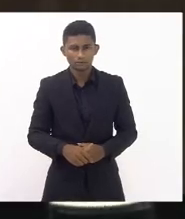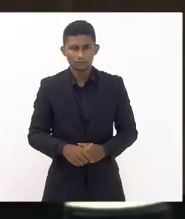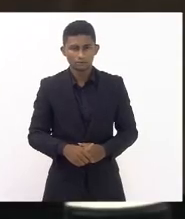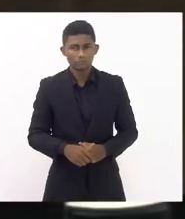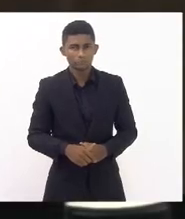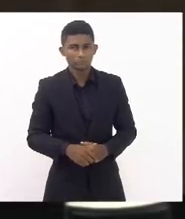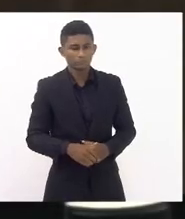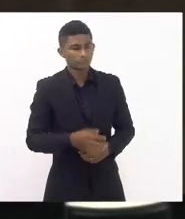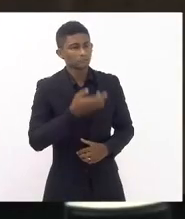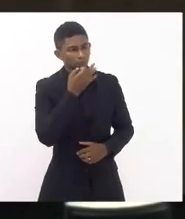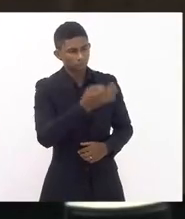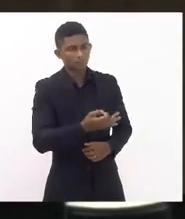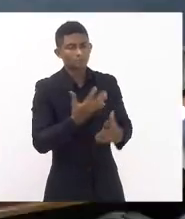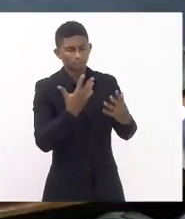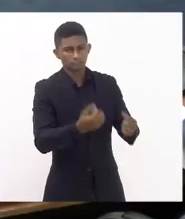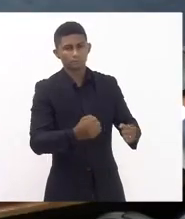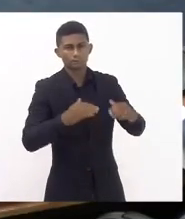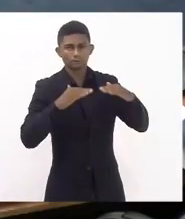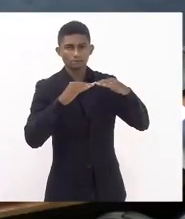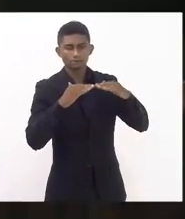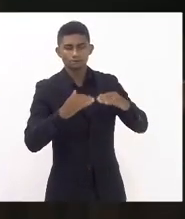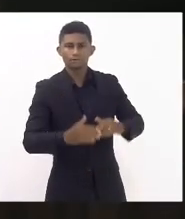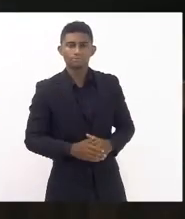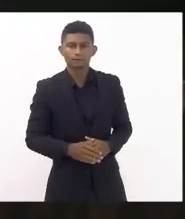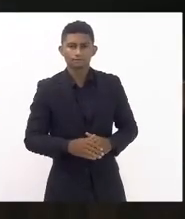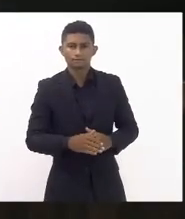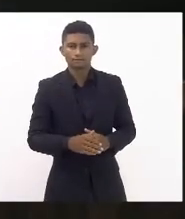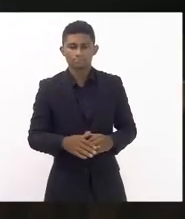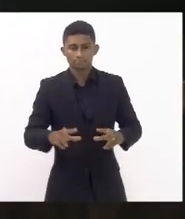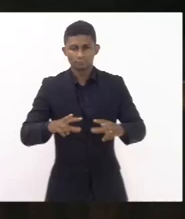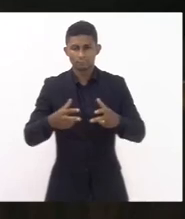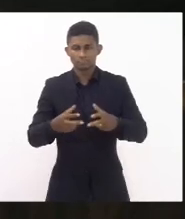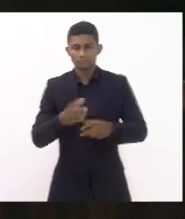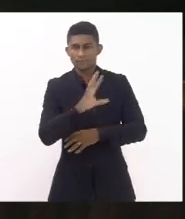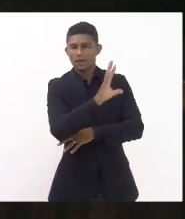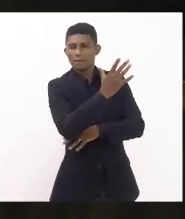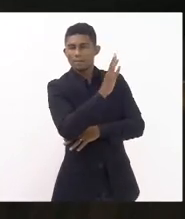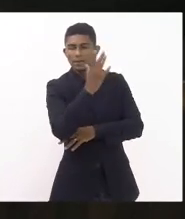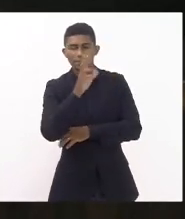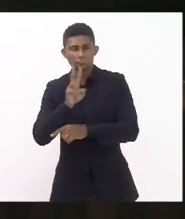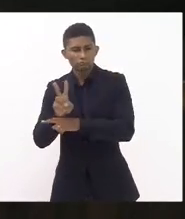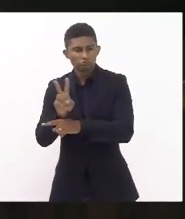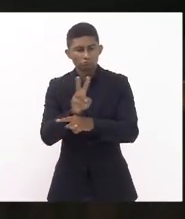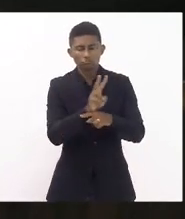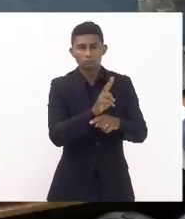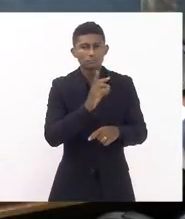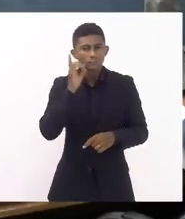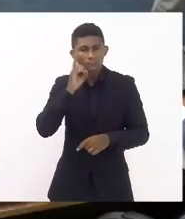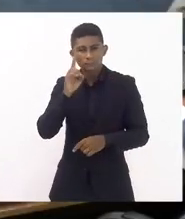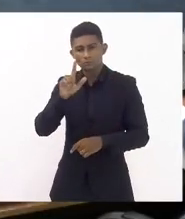Parecer favorável, presidente. Obrigada. Pela Comissão de Defesa do Meio Ambiente, deputado Gustavo Schmidt.